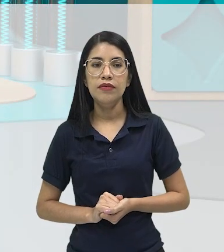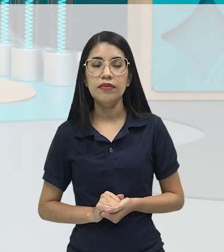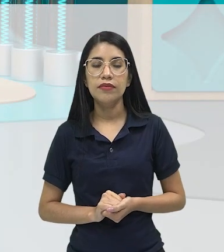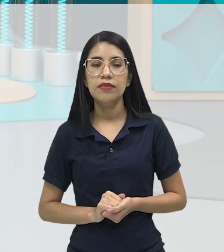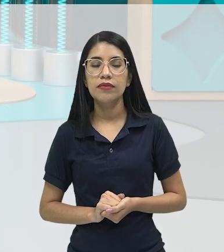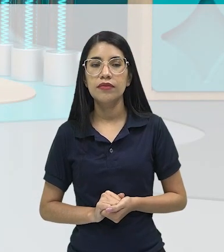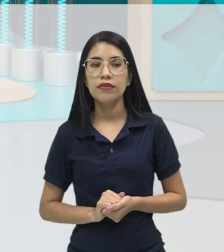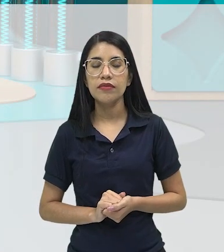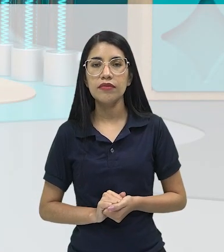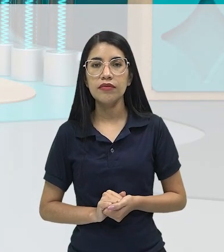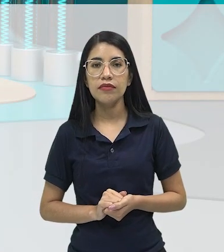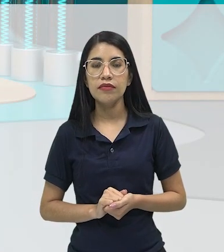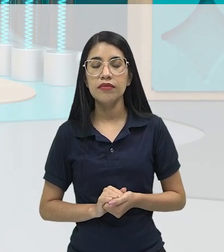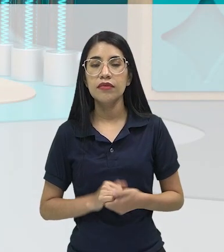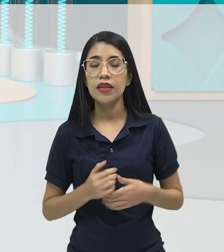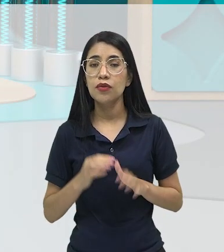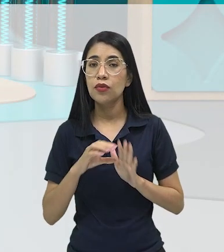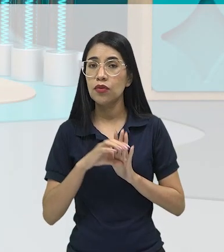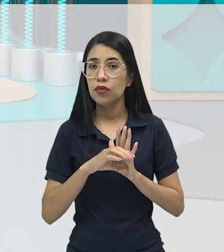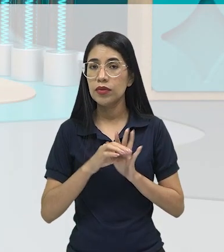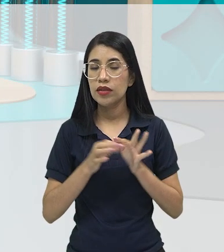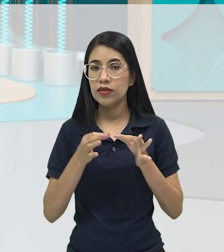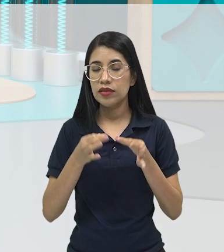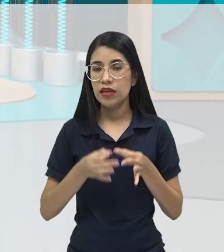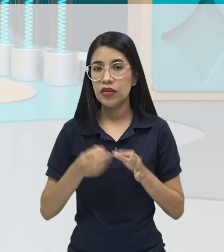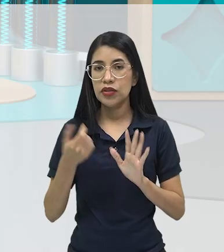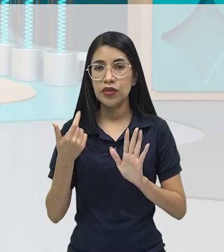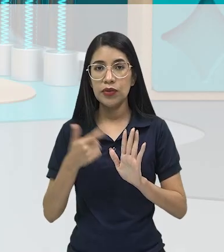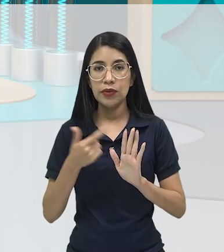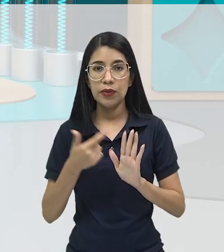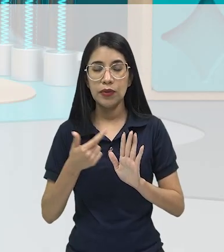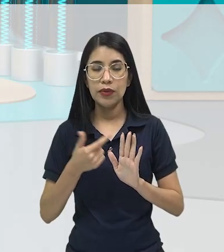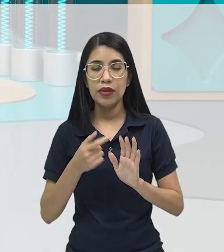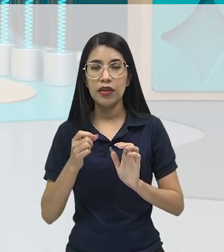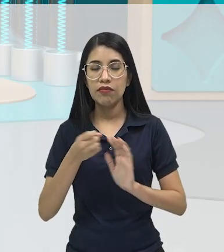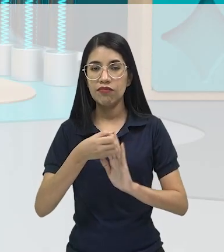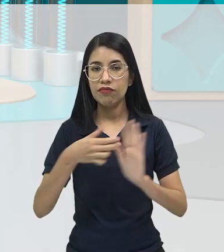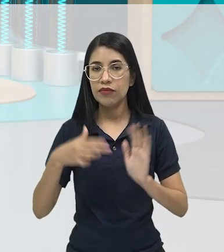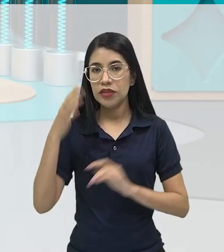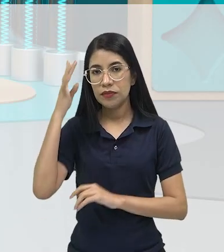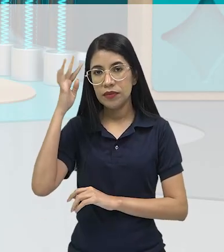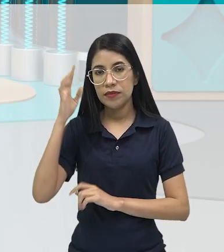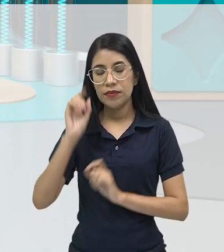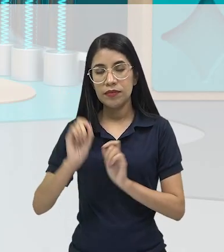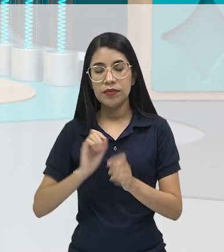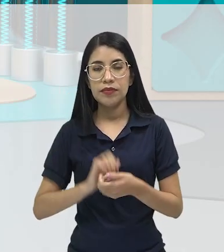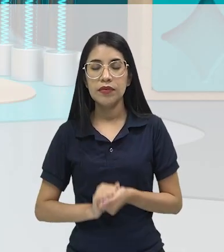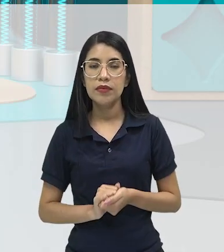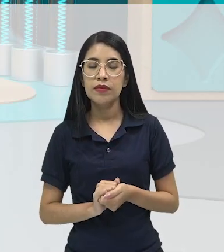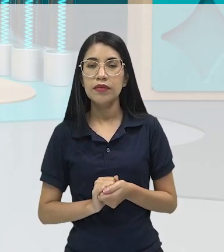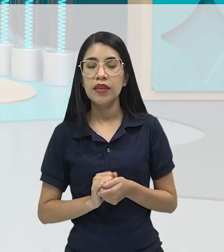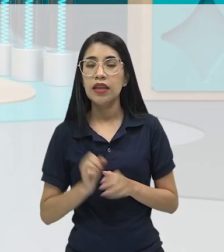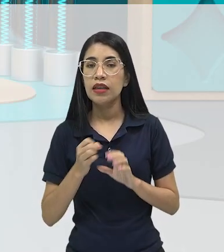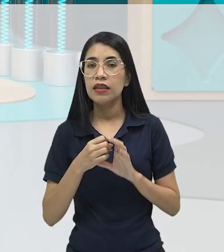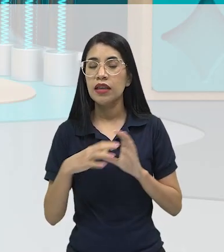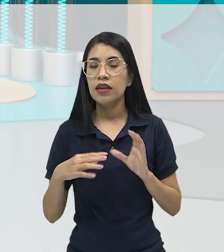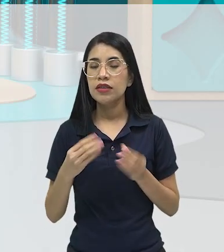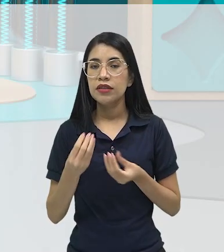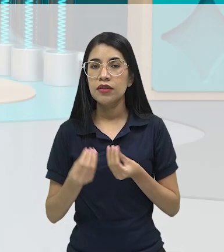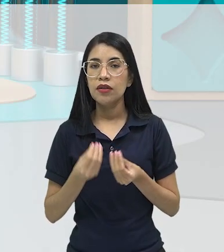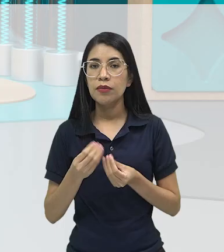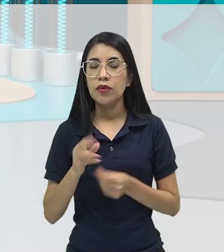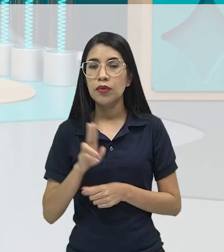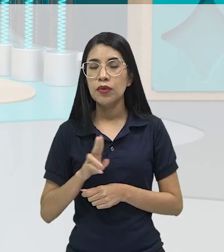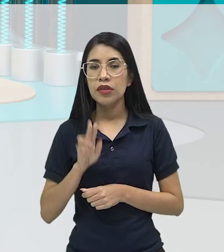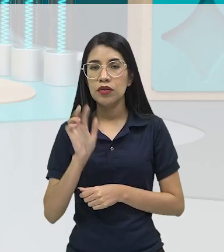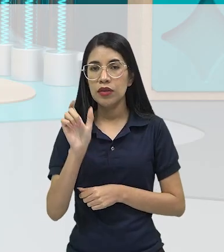Muito bem. Então o conceito de ironia, que é uma figura de pensamento, são caracterizadas por termos